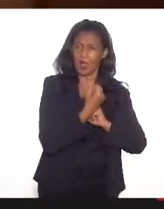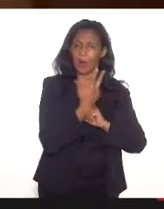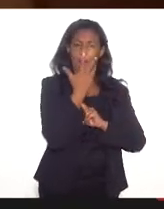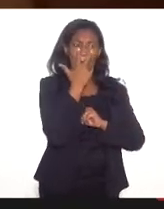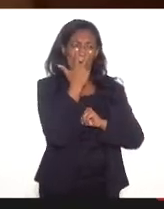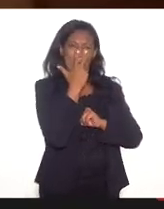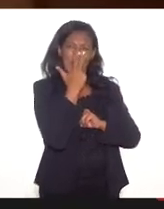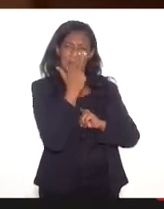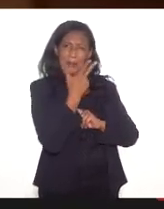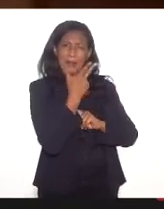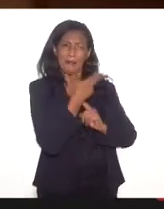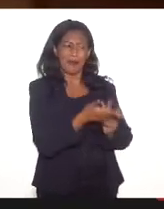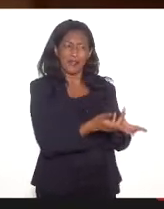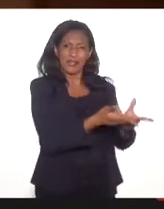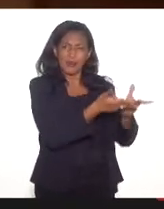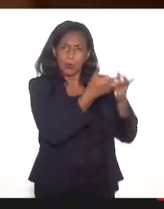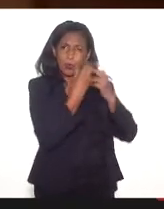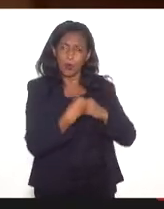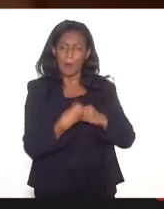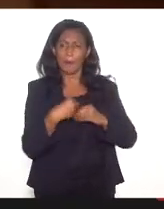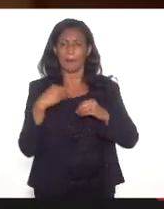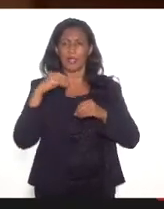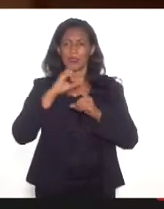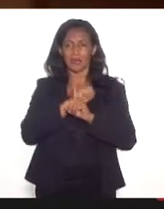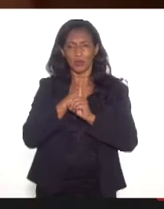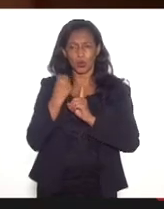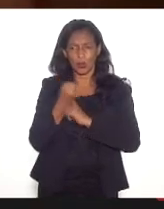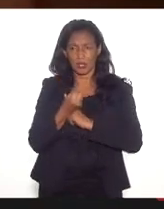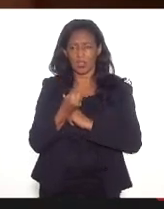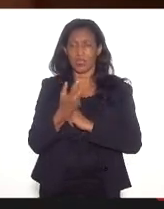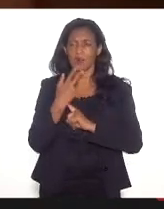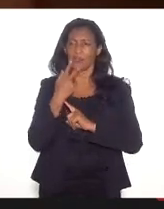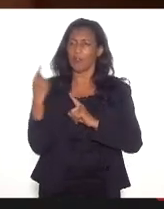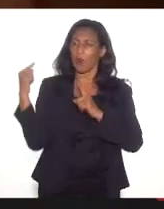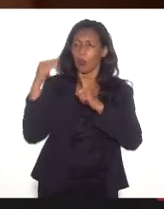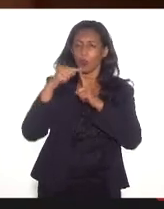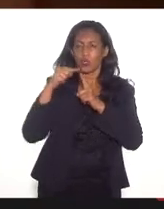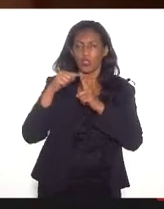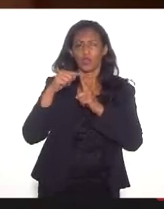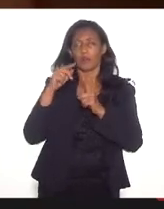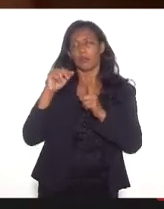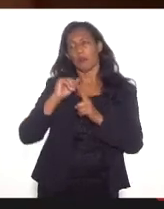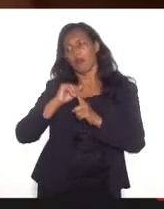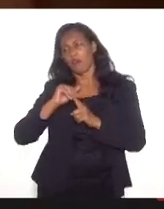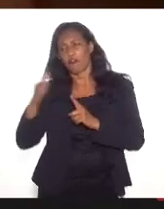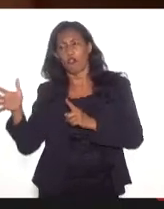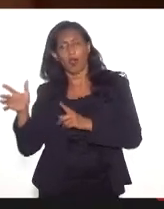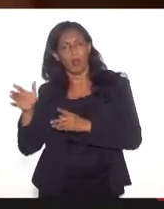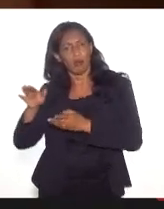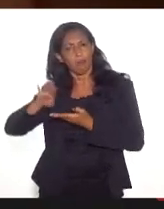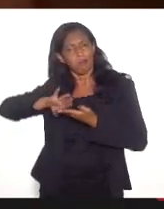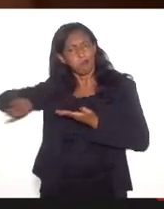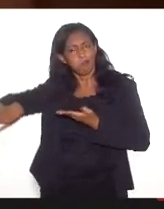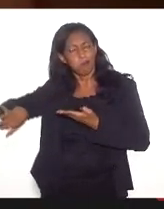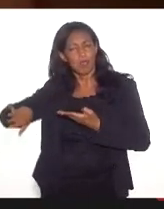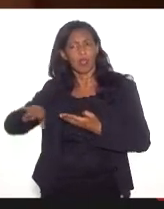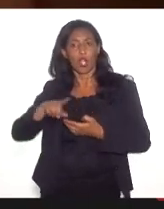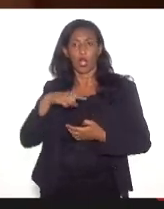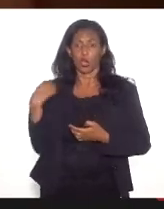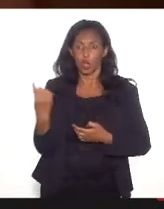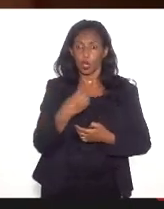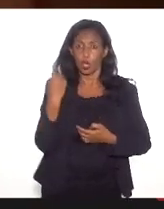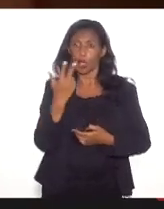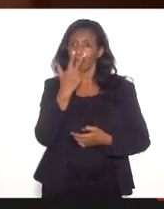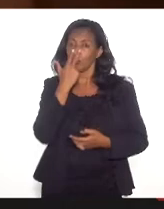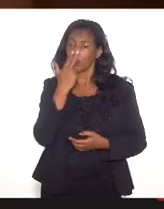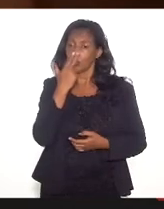do campo da cidadania as pessoas que estão na periferia ou objetivamente excluídas dela, mais a gente aquece, aciona e faz